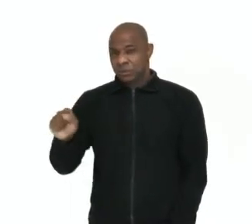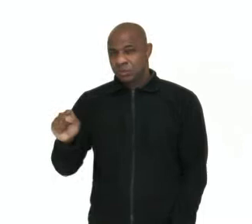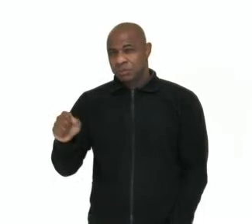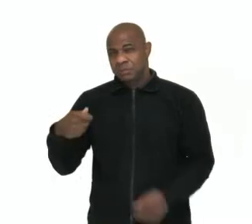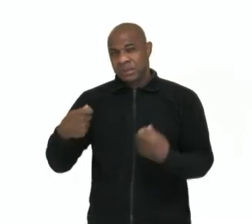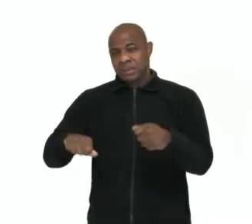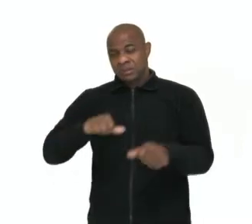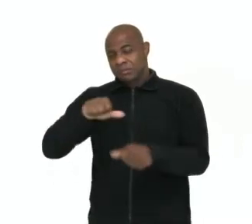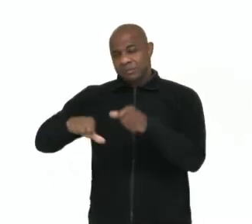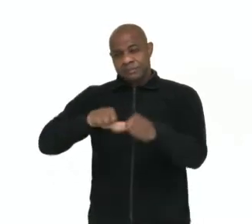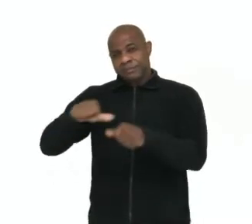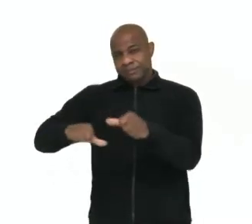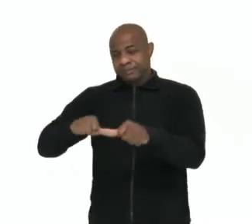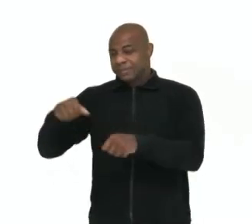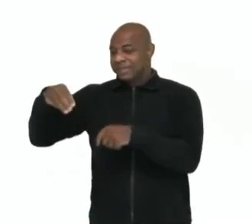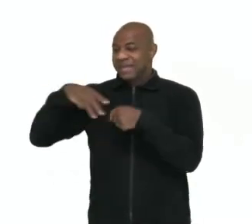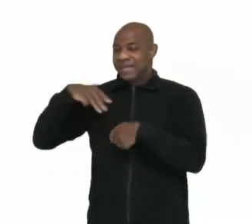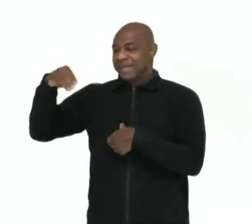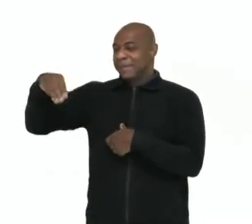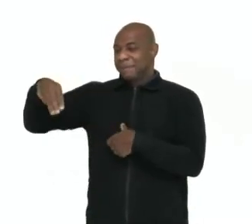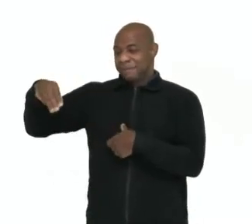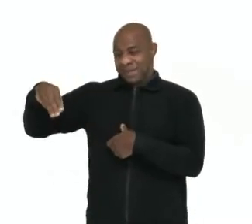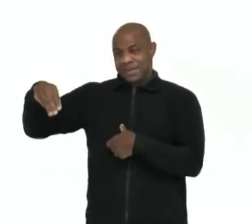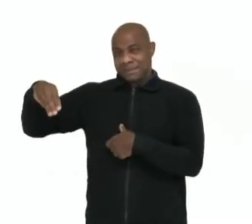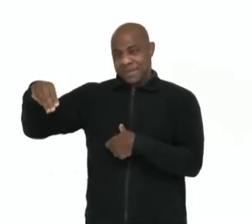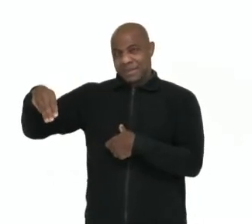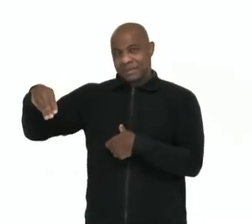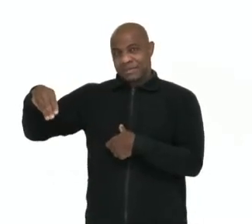temos que converter essa velocidade de quilômetros por